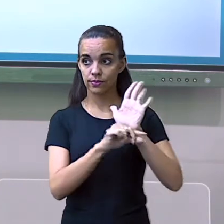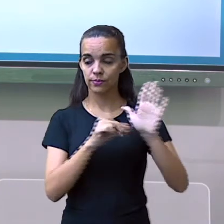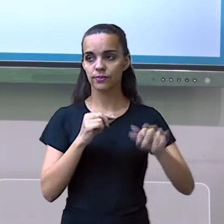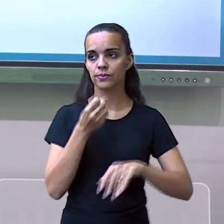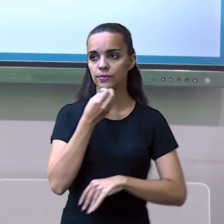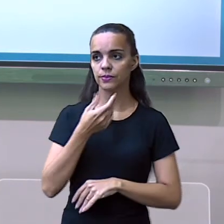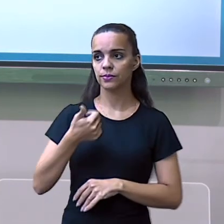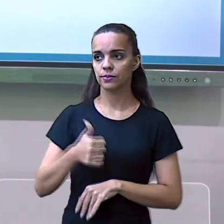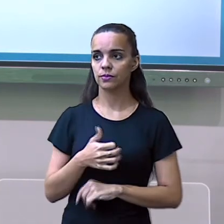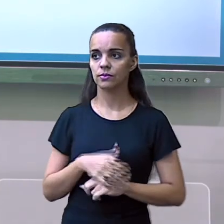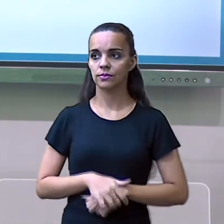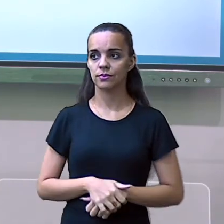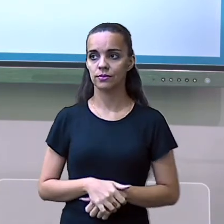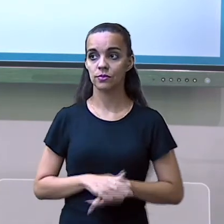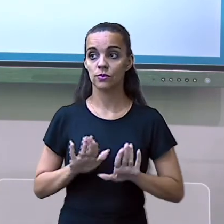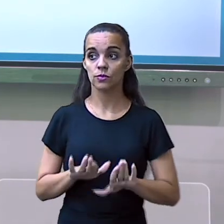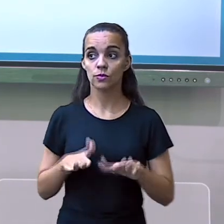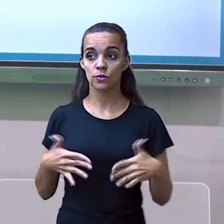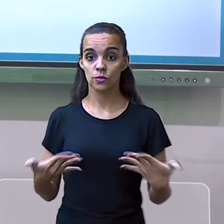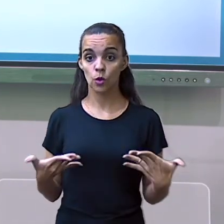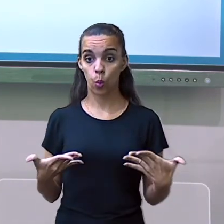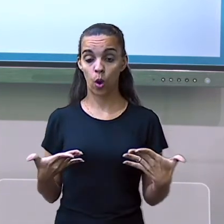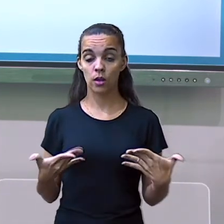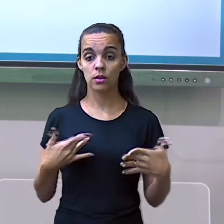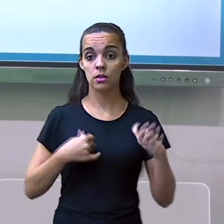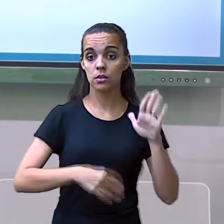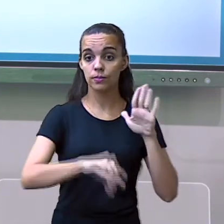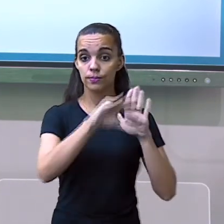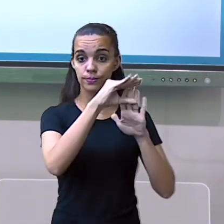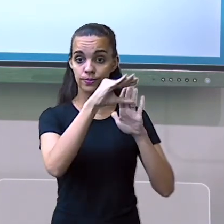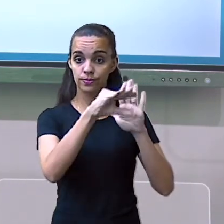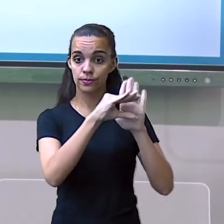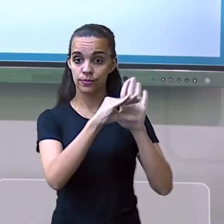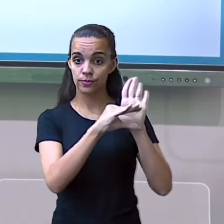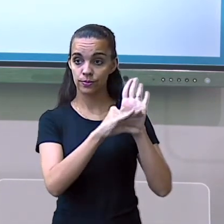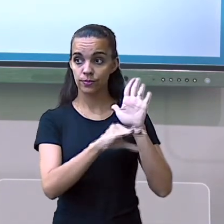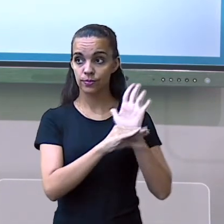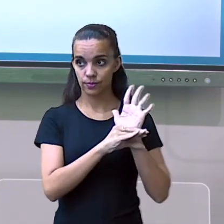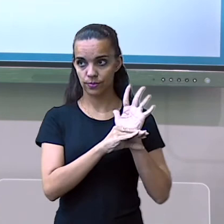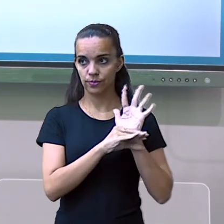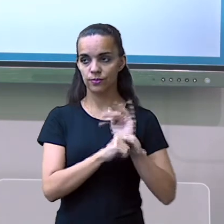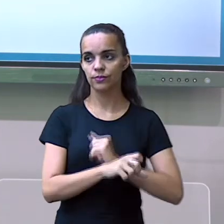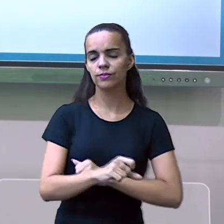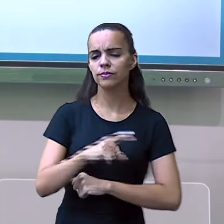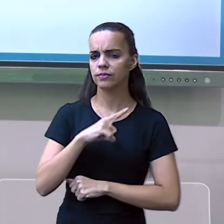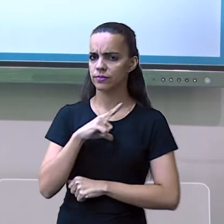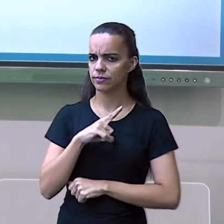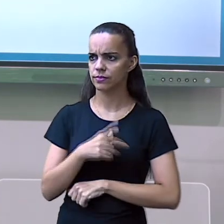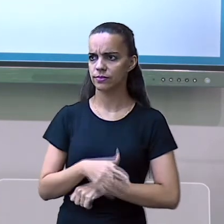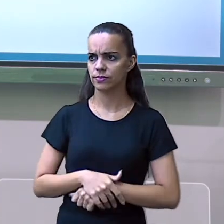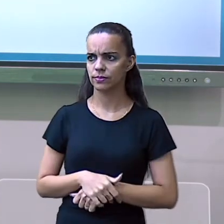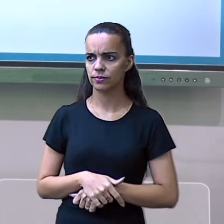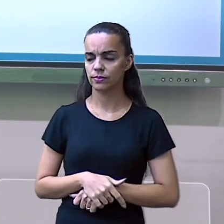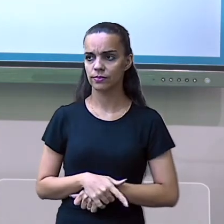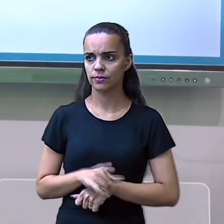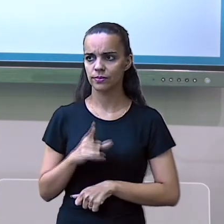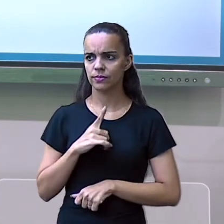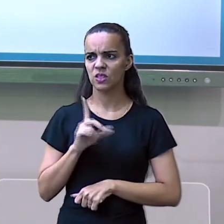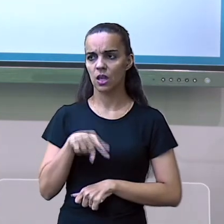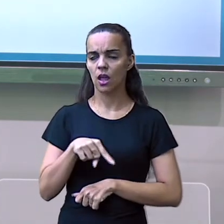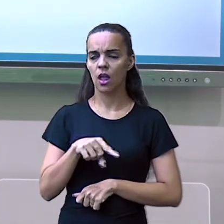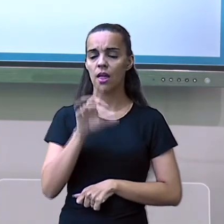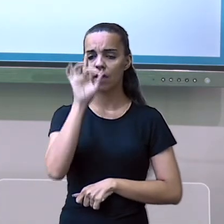bem. Em quantas estrofes ele está organizado? Estrofe